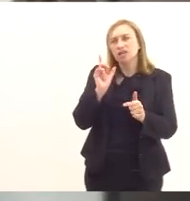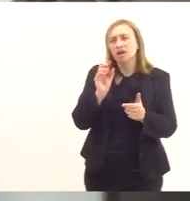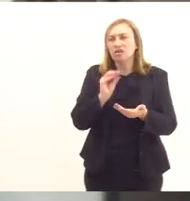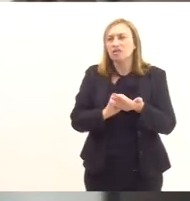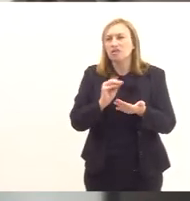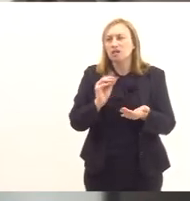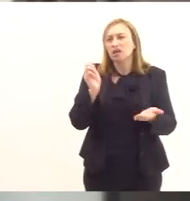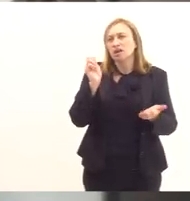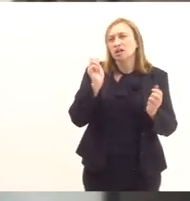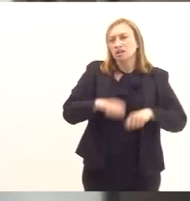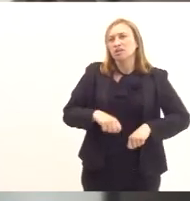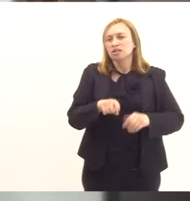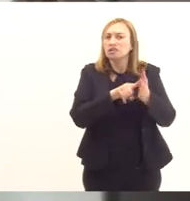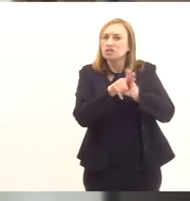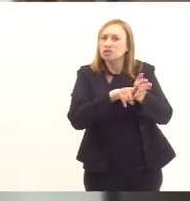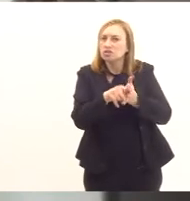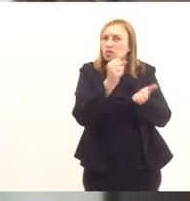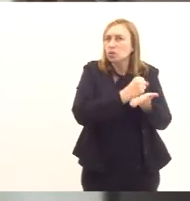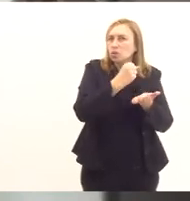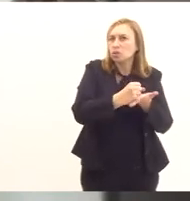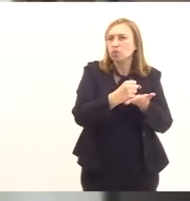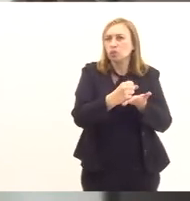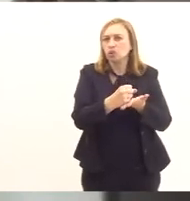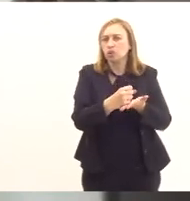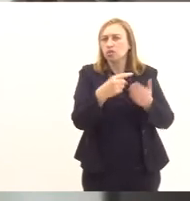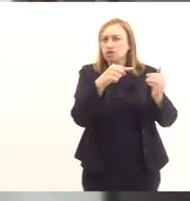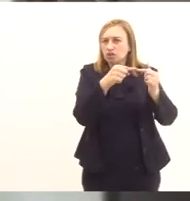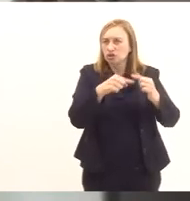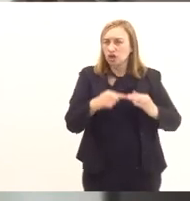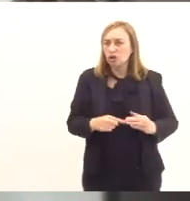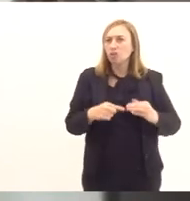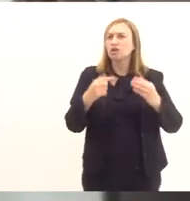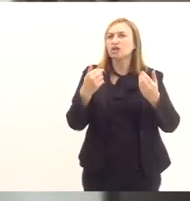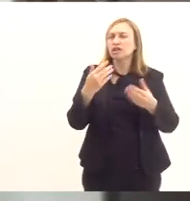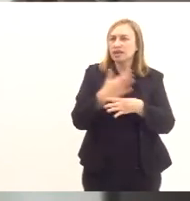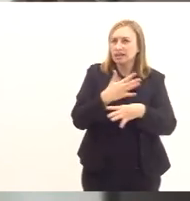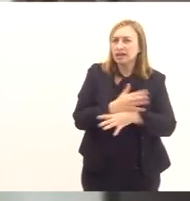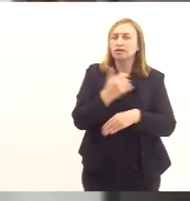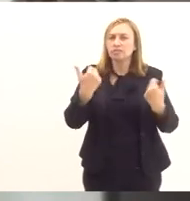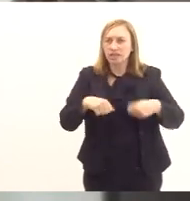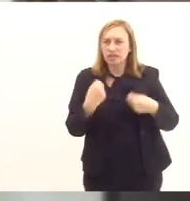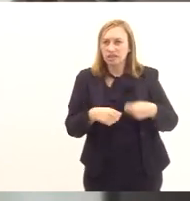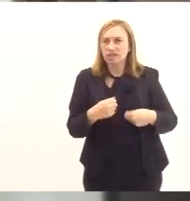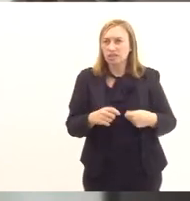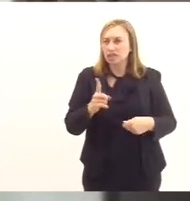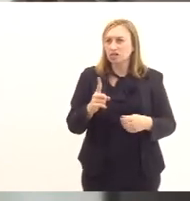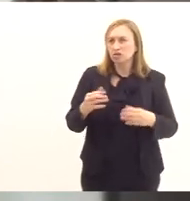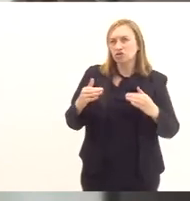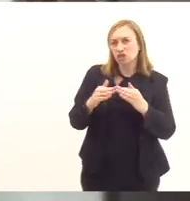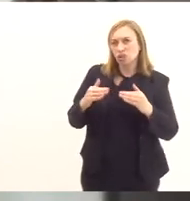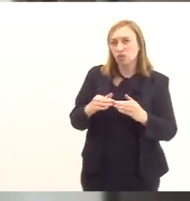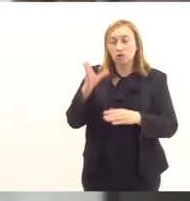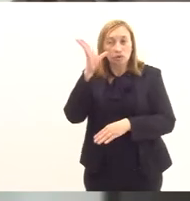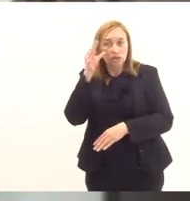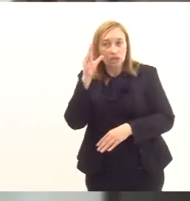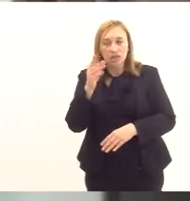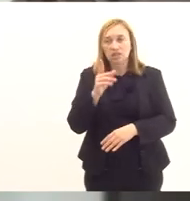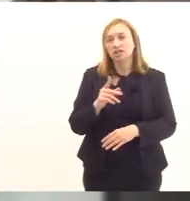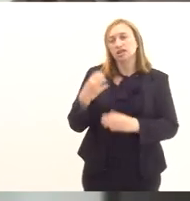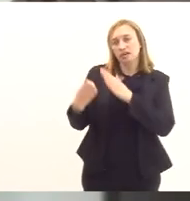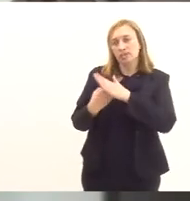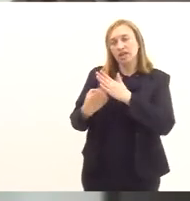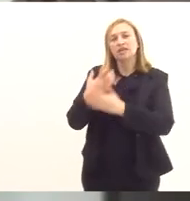capacidade de fiscalização deste contrato de execução do contrato de acordo com aquilo que a cidade precisa que Ah e não de acordo com os interesses da companhia